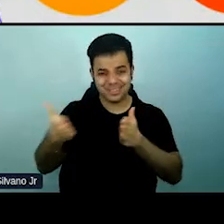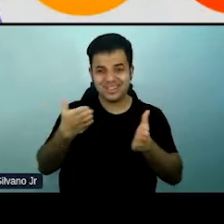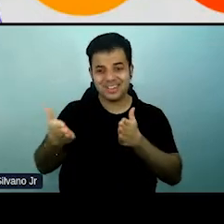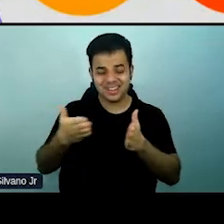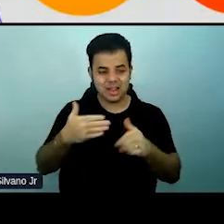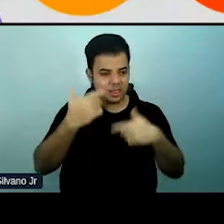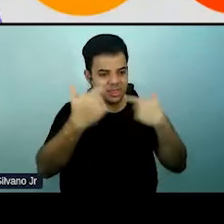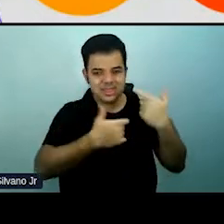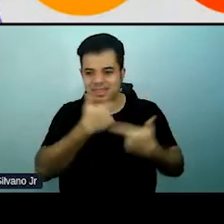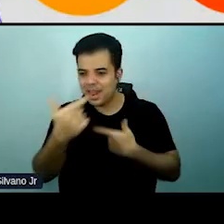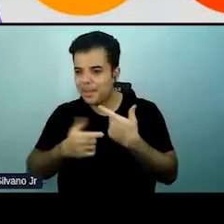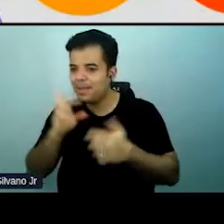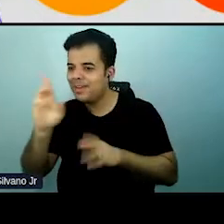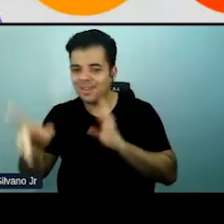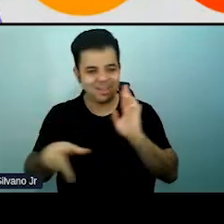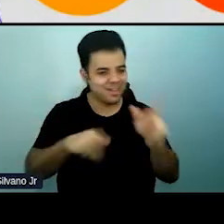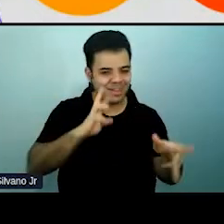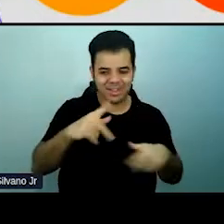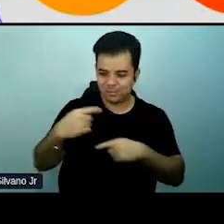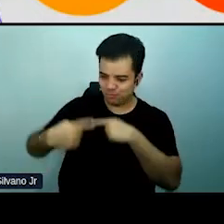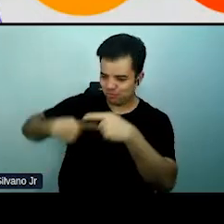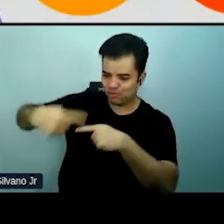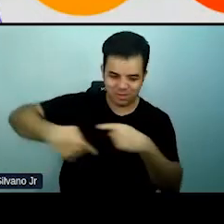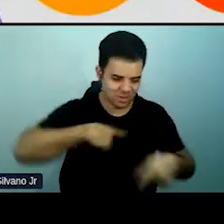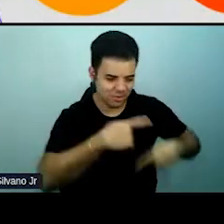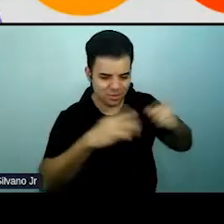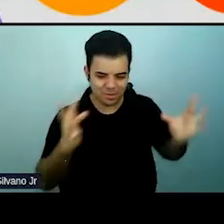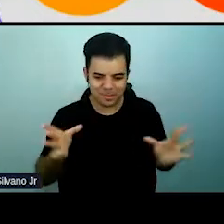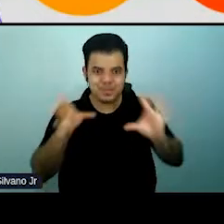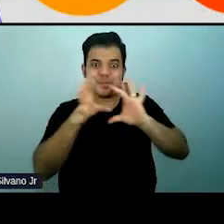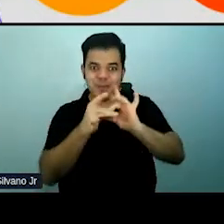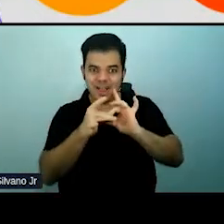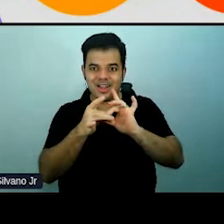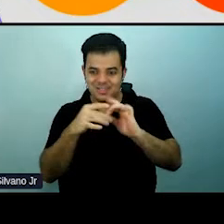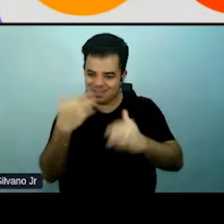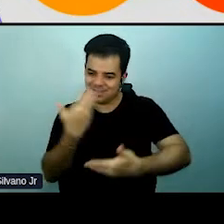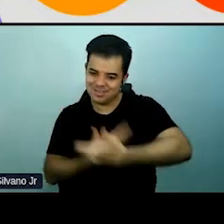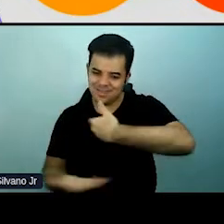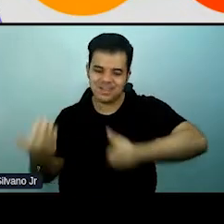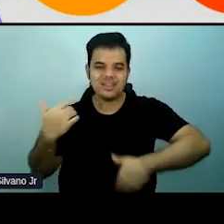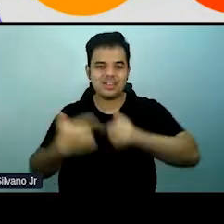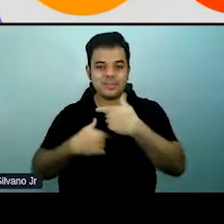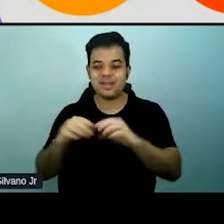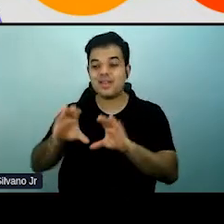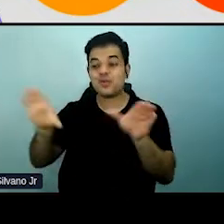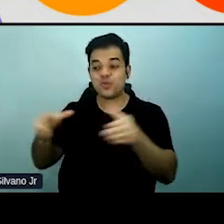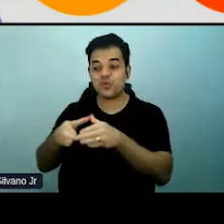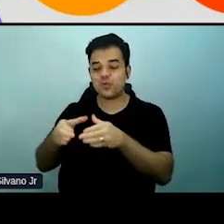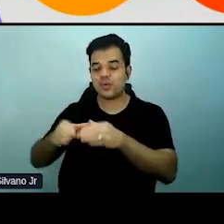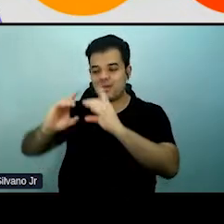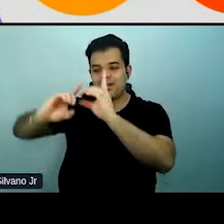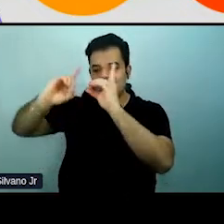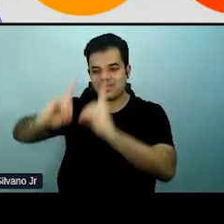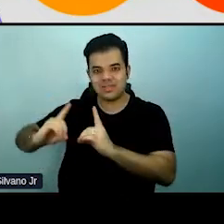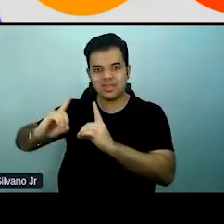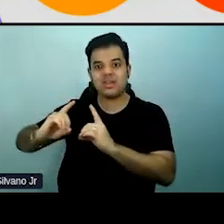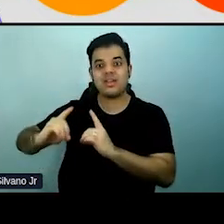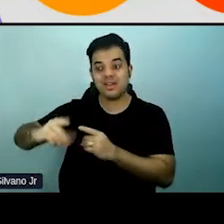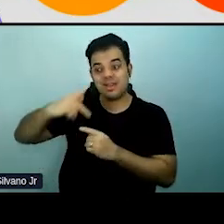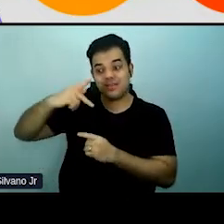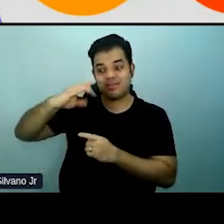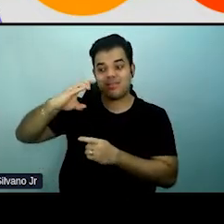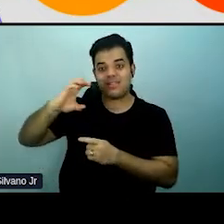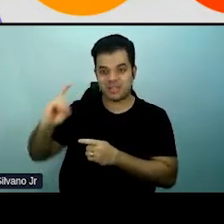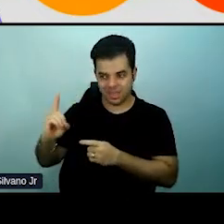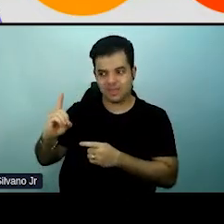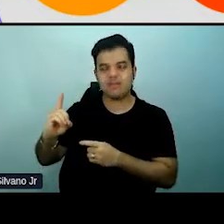essas diferentes gerações trabalhando em conjunto. A mesma coisa a diversidade PCD, pessoa com deficiência.